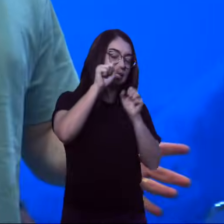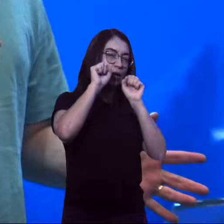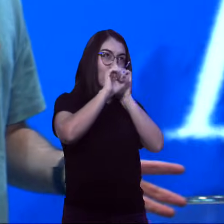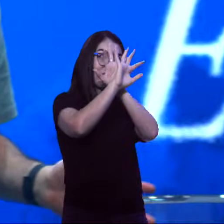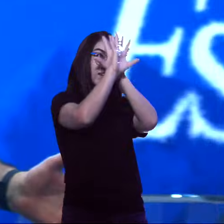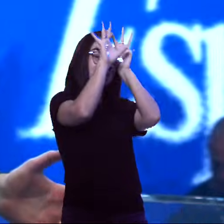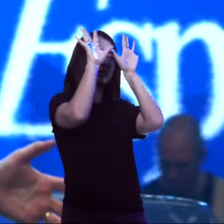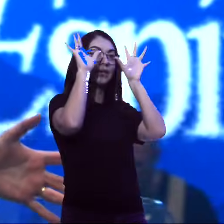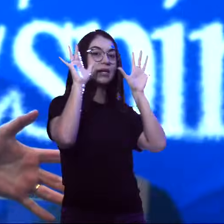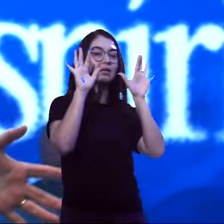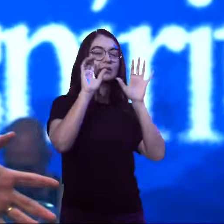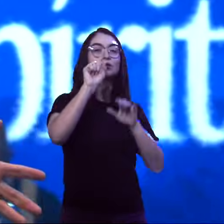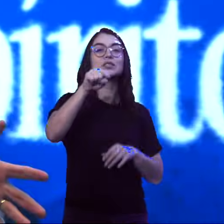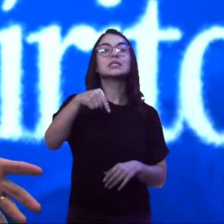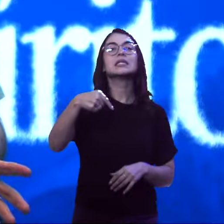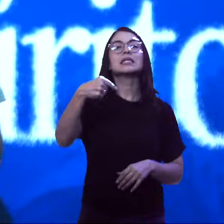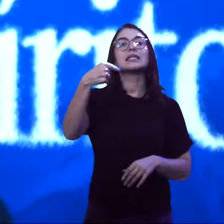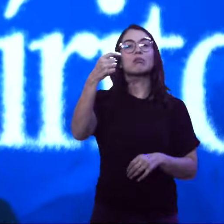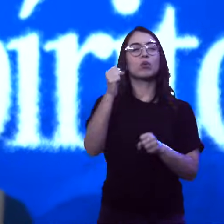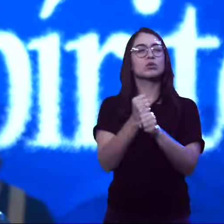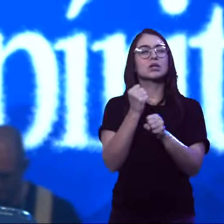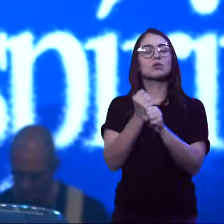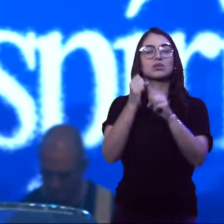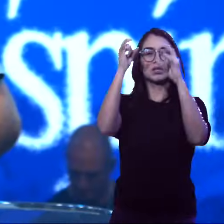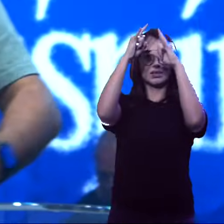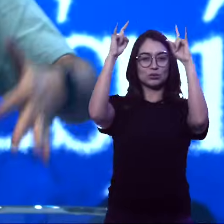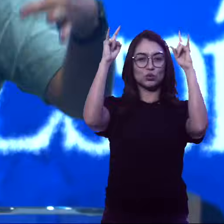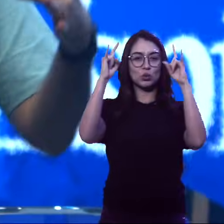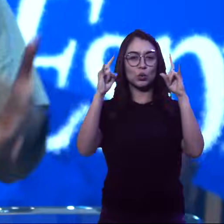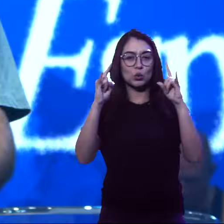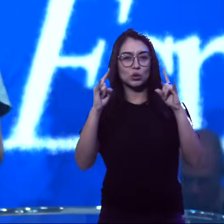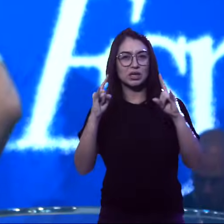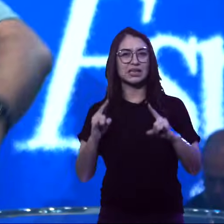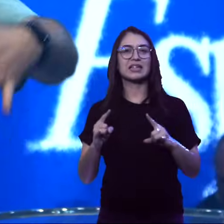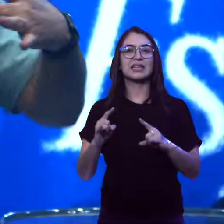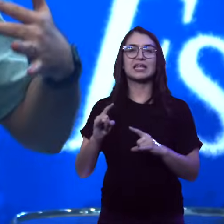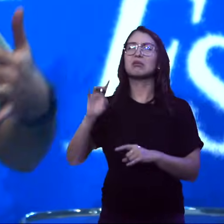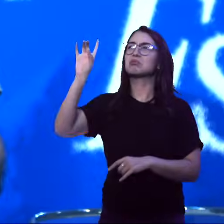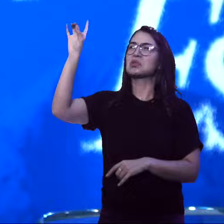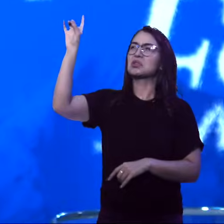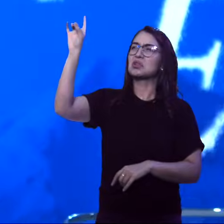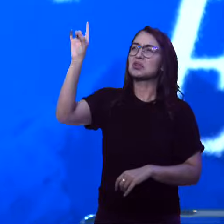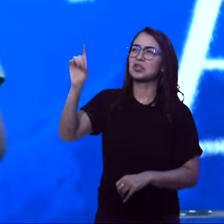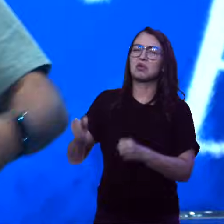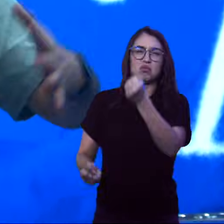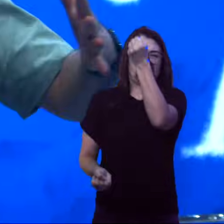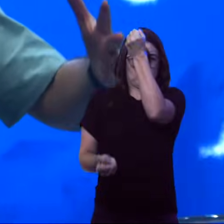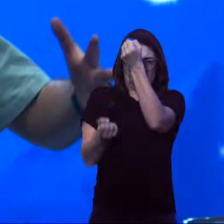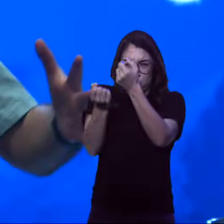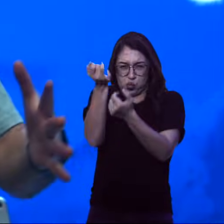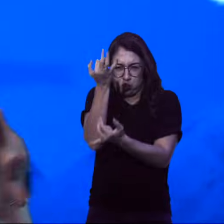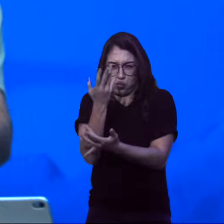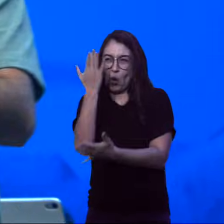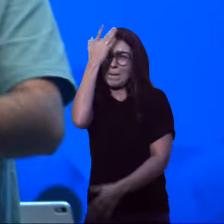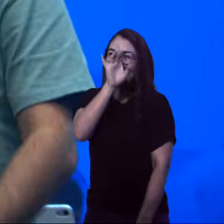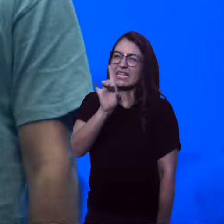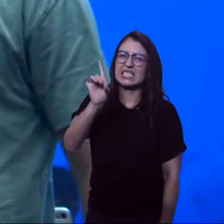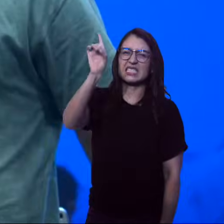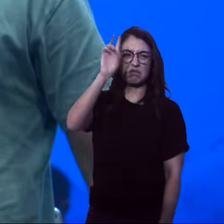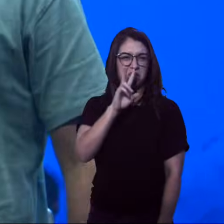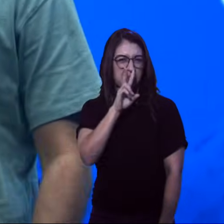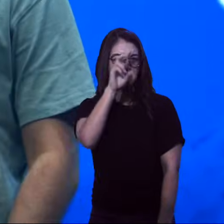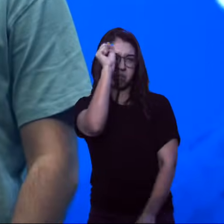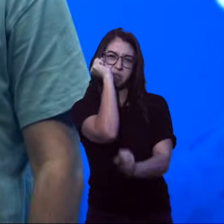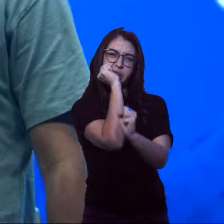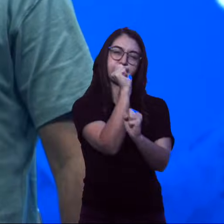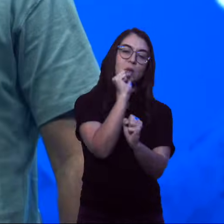Depois, quando Salomão constrói o templo, a Bíblia conta que vem de novo fogo, fumaça, presença de Deus.